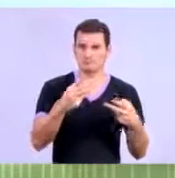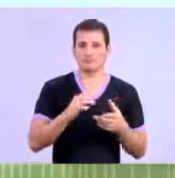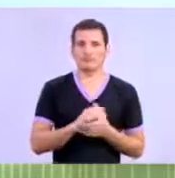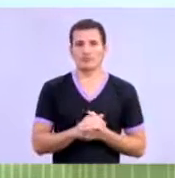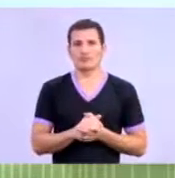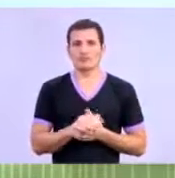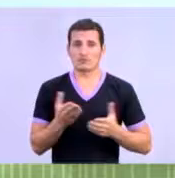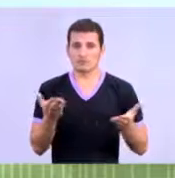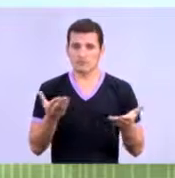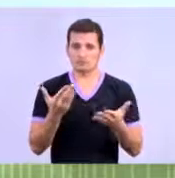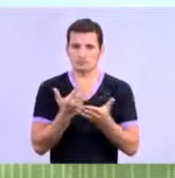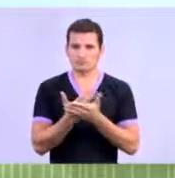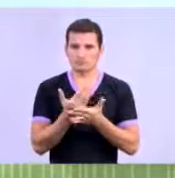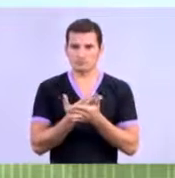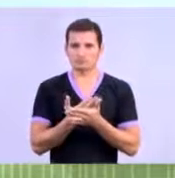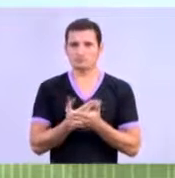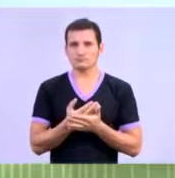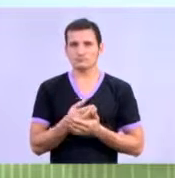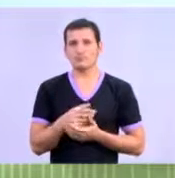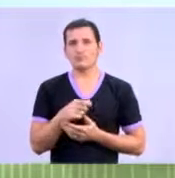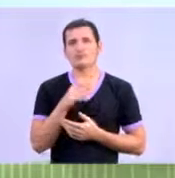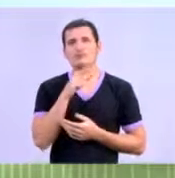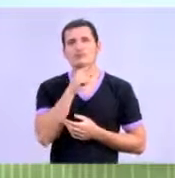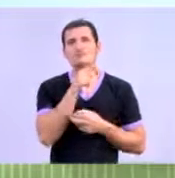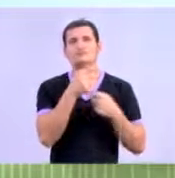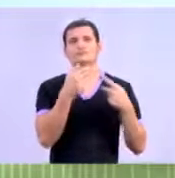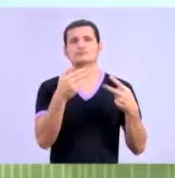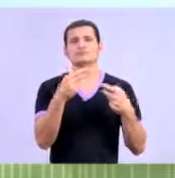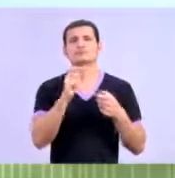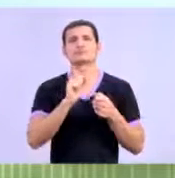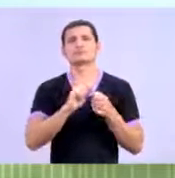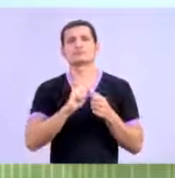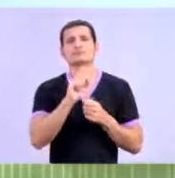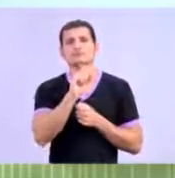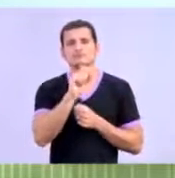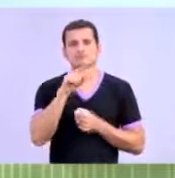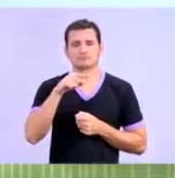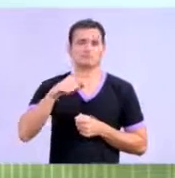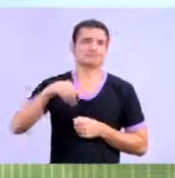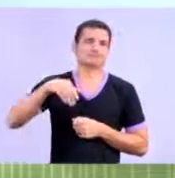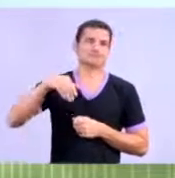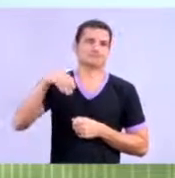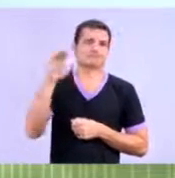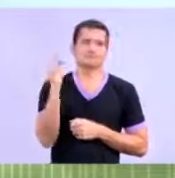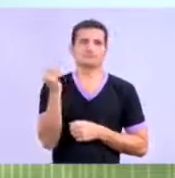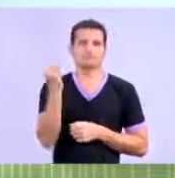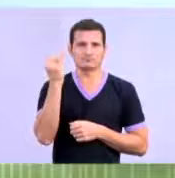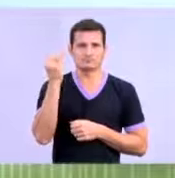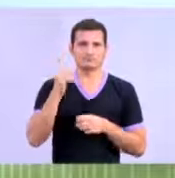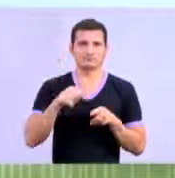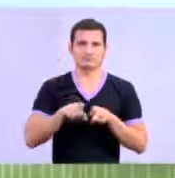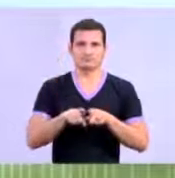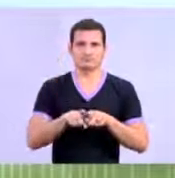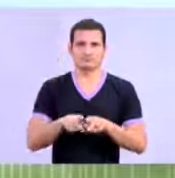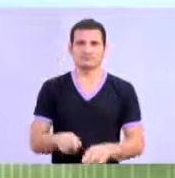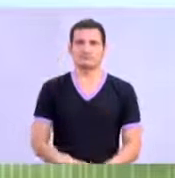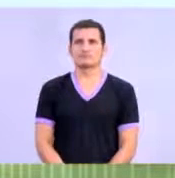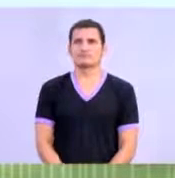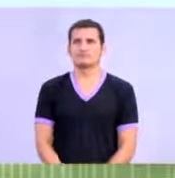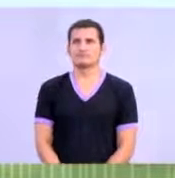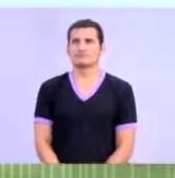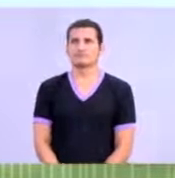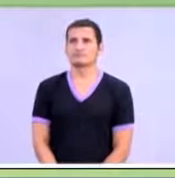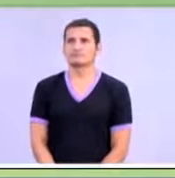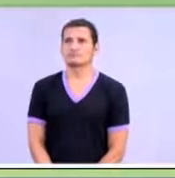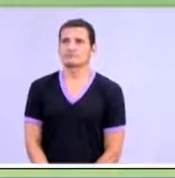gente vai definir o que o objeto faz, tão importante quanto o objeto, o que ele é. Né? Vamos dar uma relembrada?